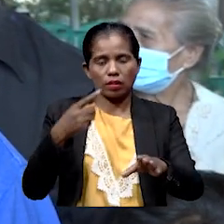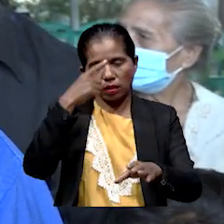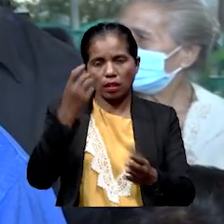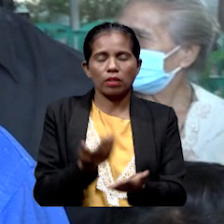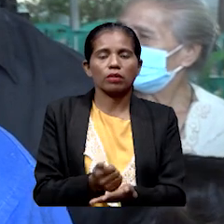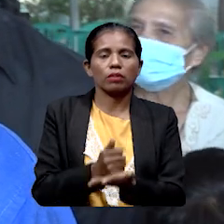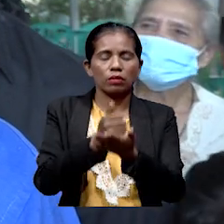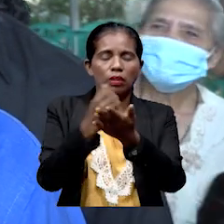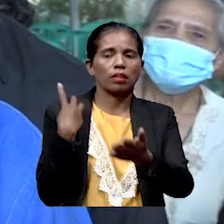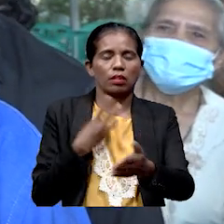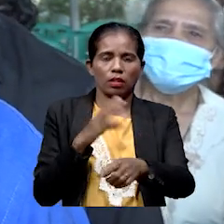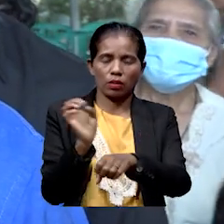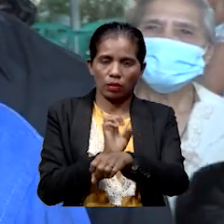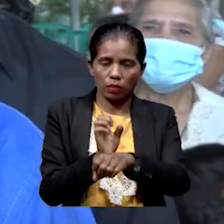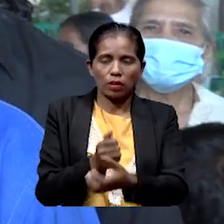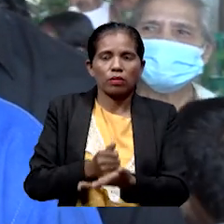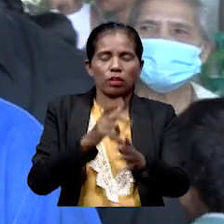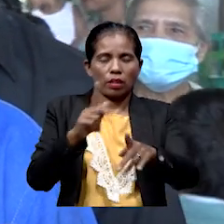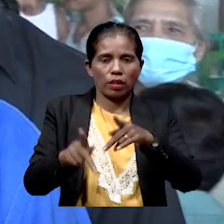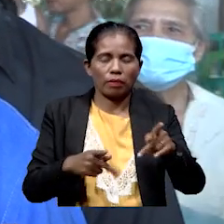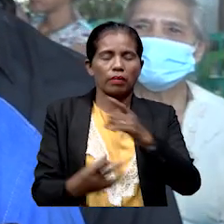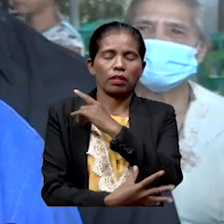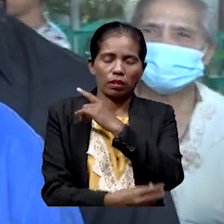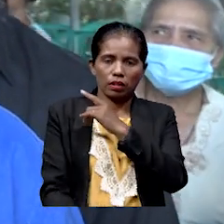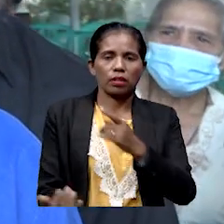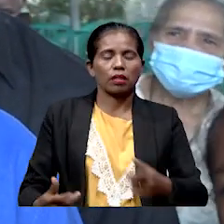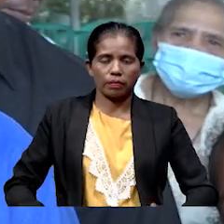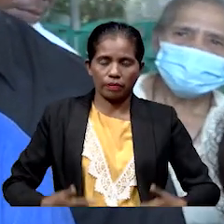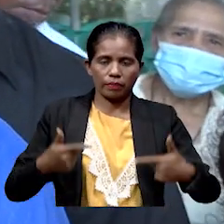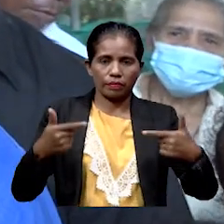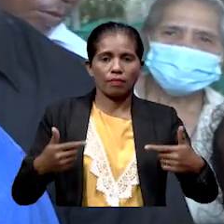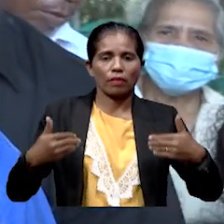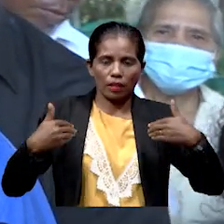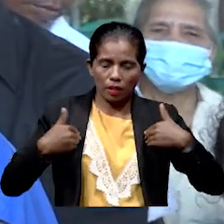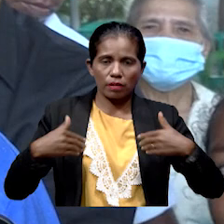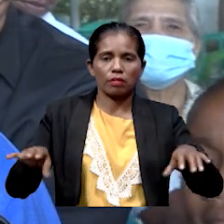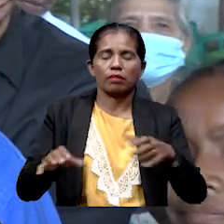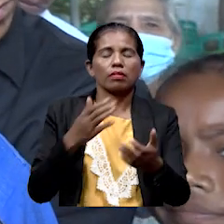povo que quer de Moris. E nia reação dia,